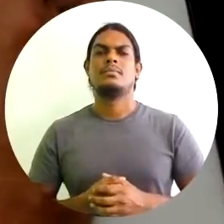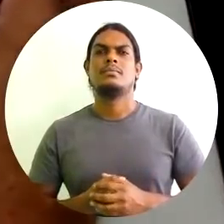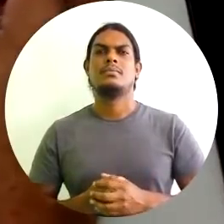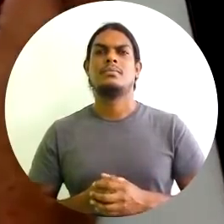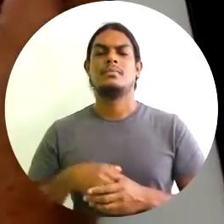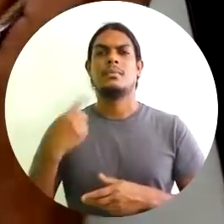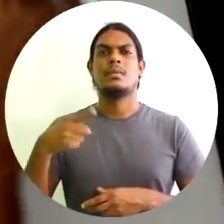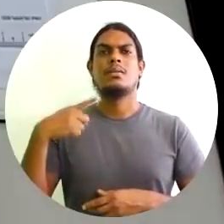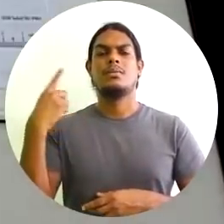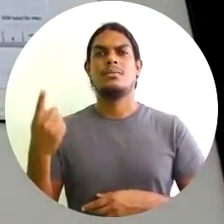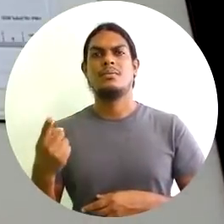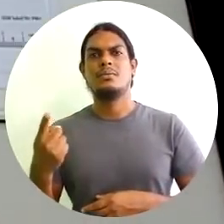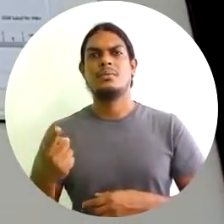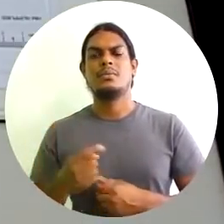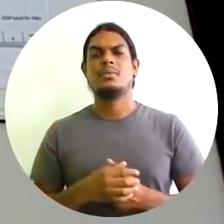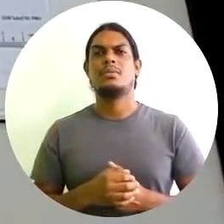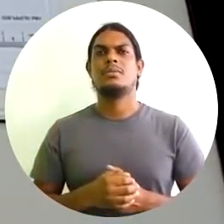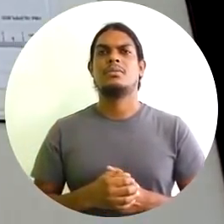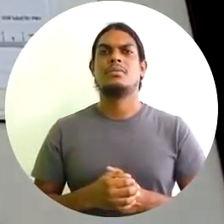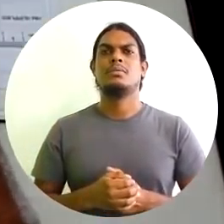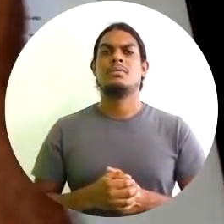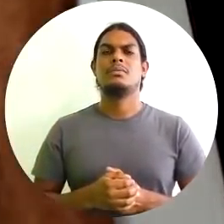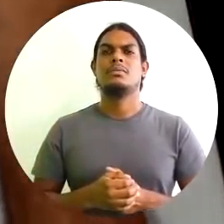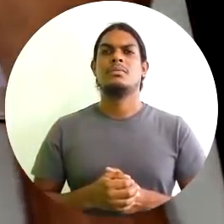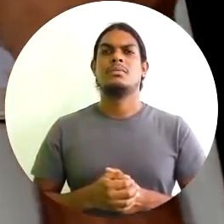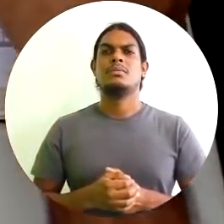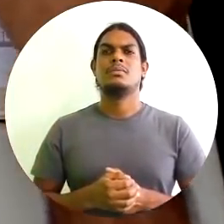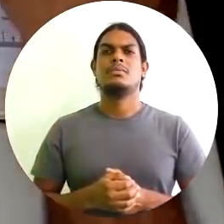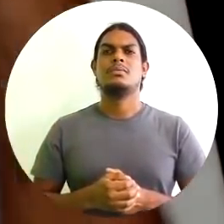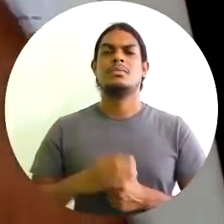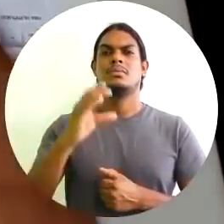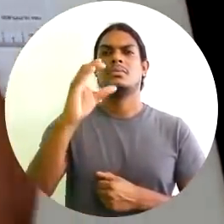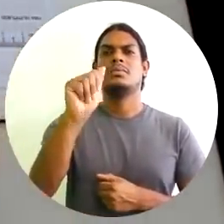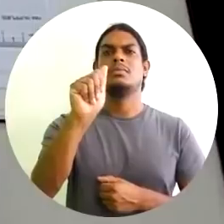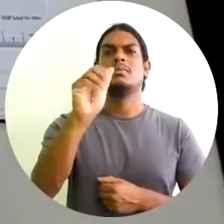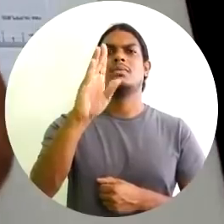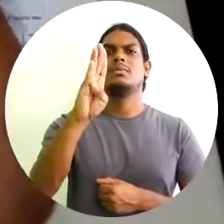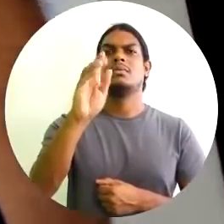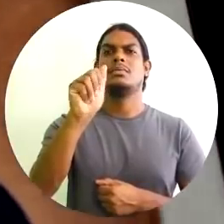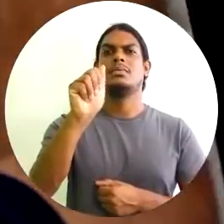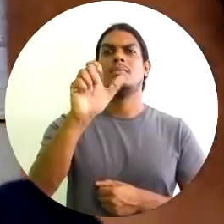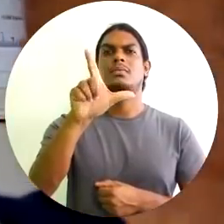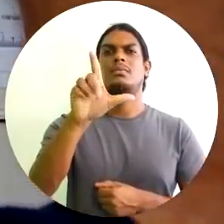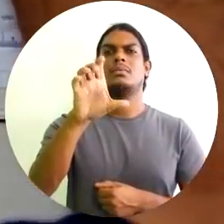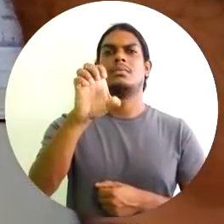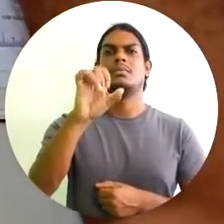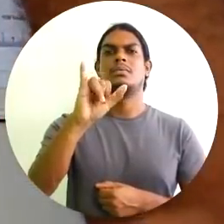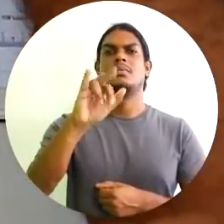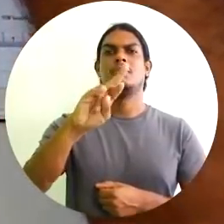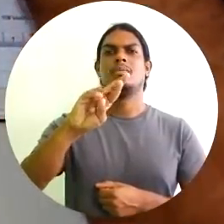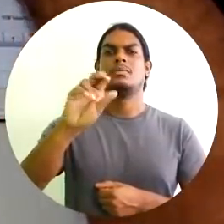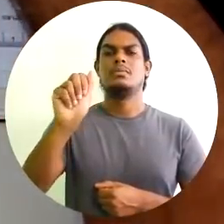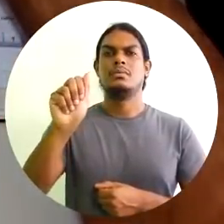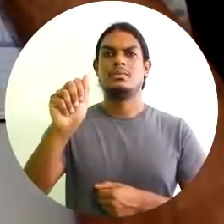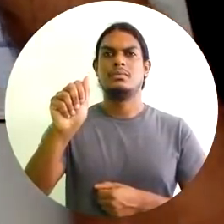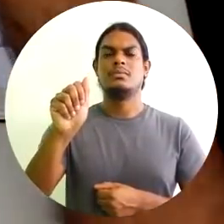A outra perspectiva, a perspectiva cavaleira, eu vou utilizar